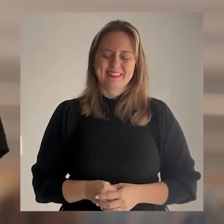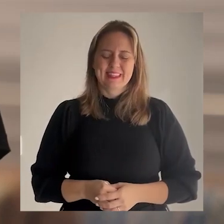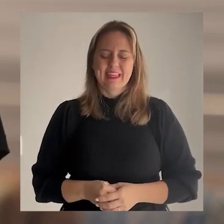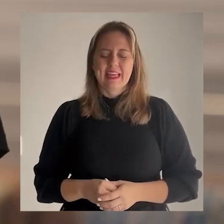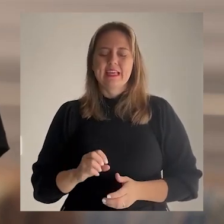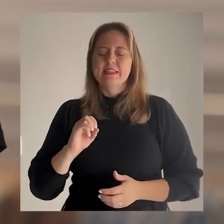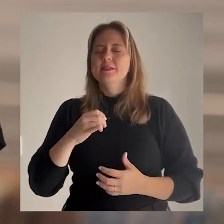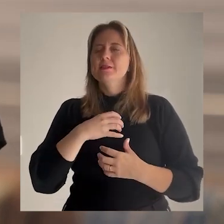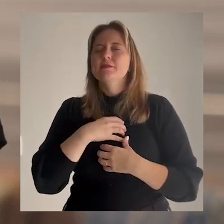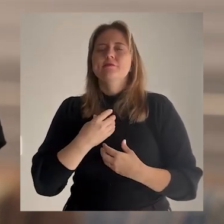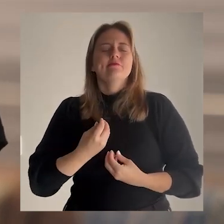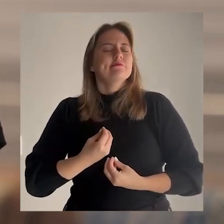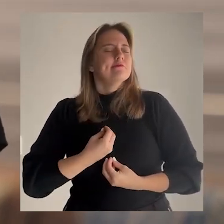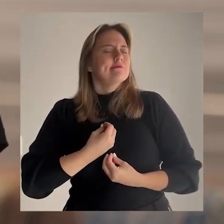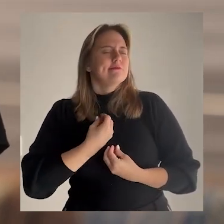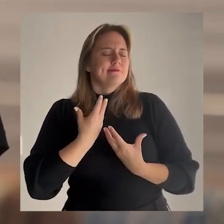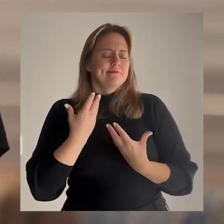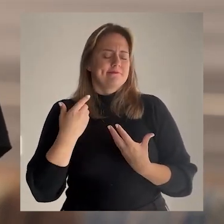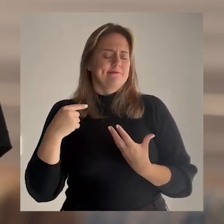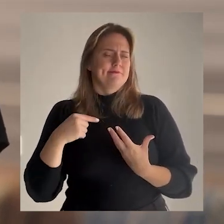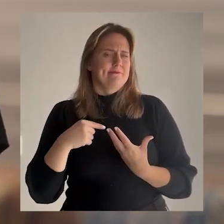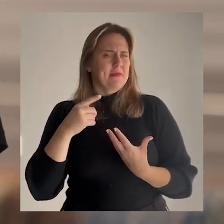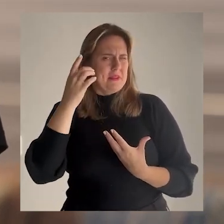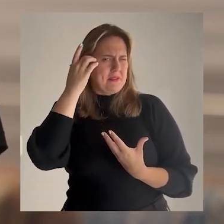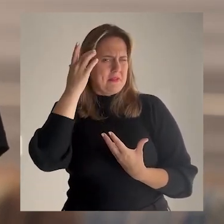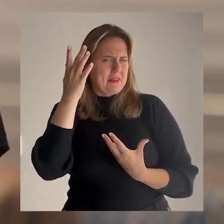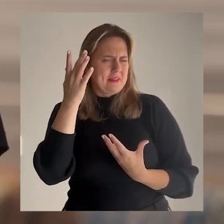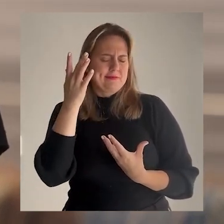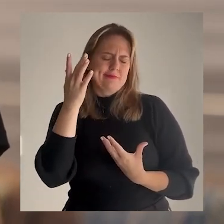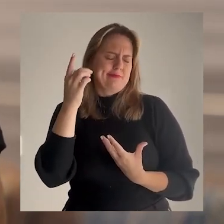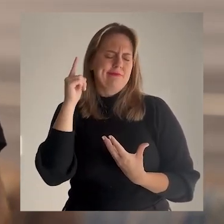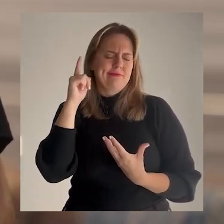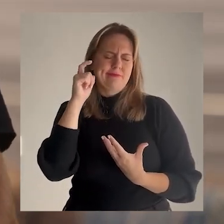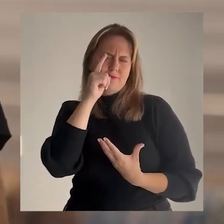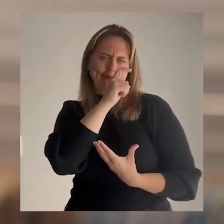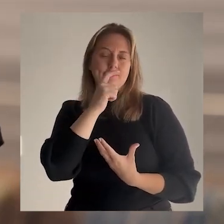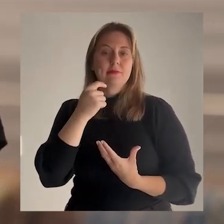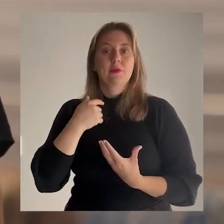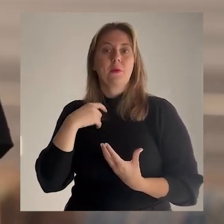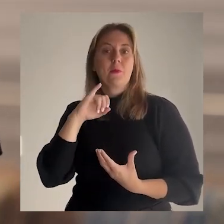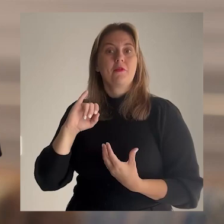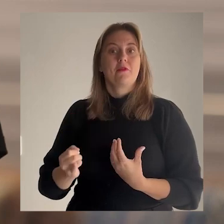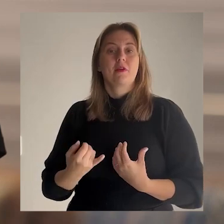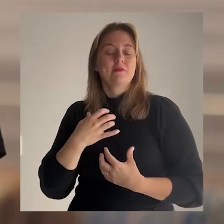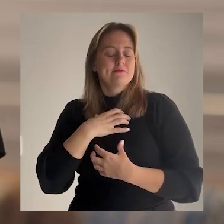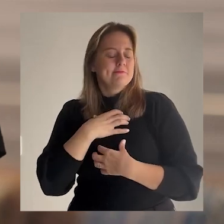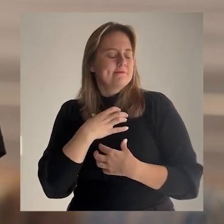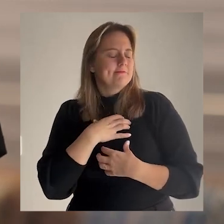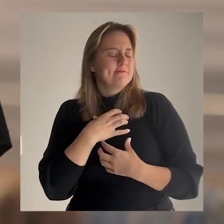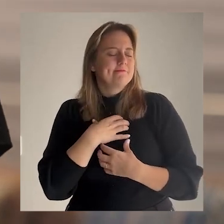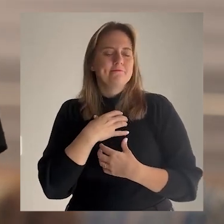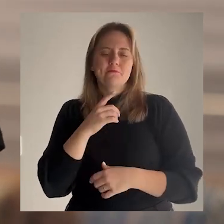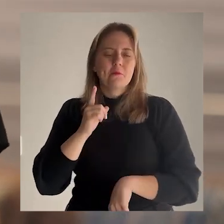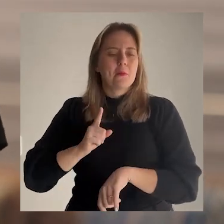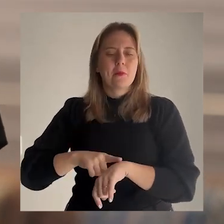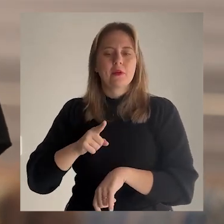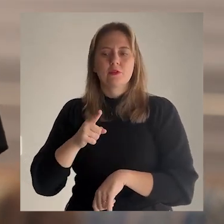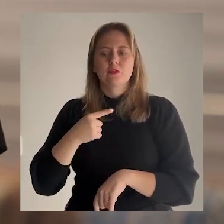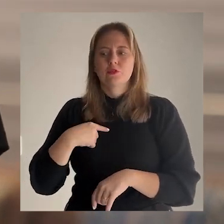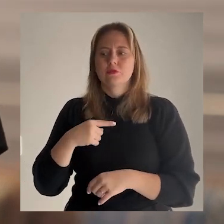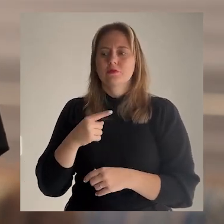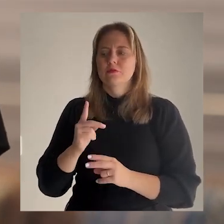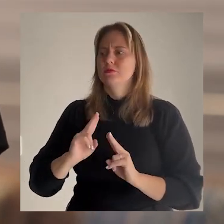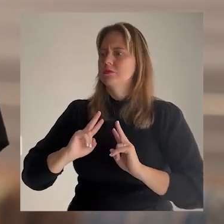Se inspirar é um negócio meio difícil, né? A gente aproveita o sentimento naquele momento e quando a gente